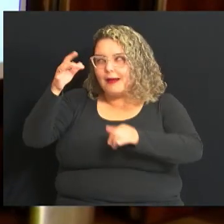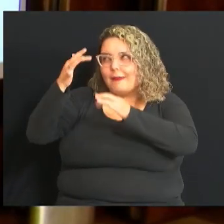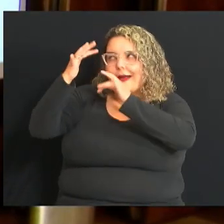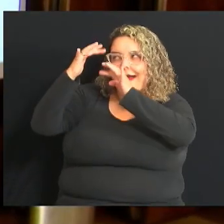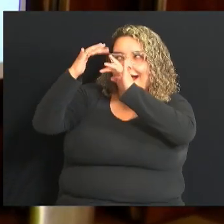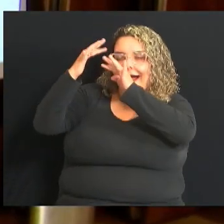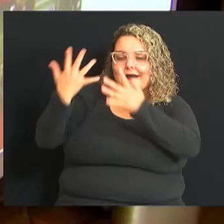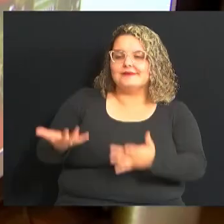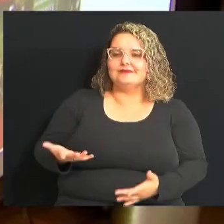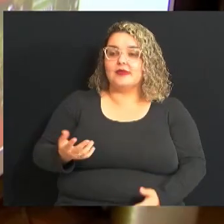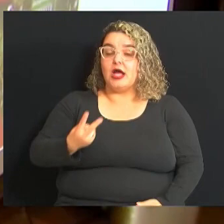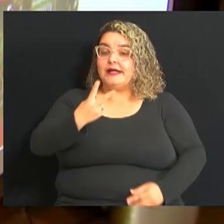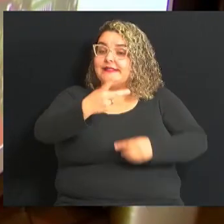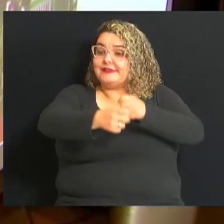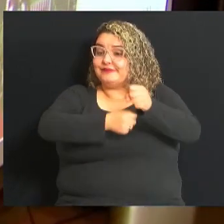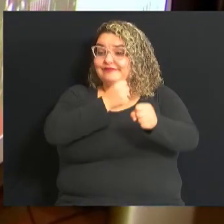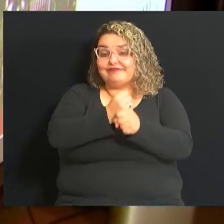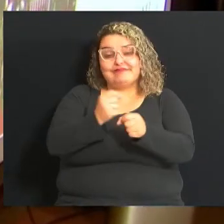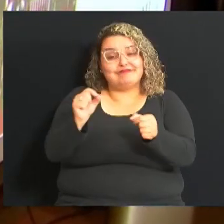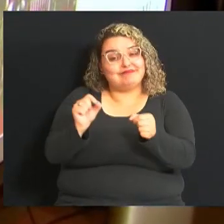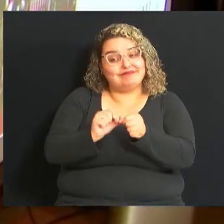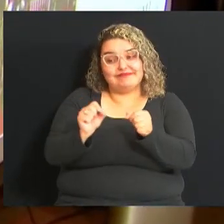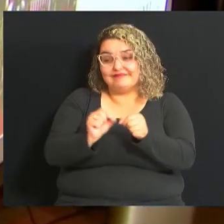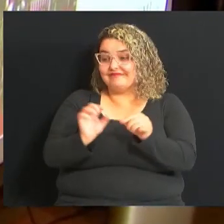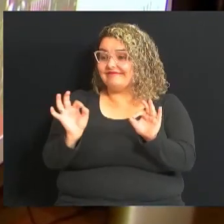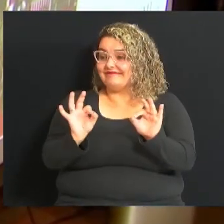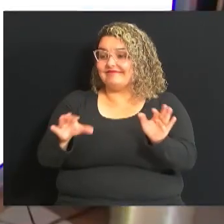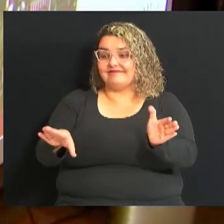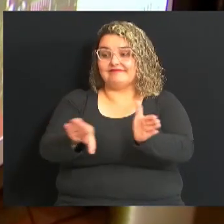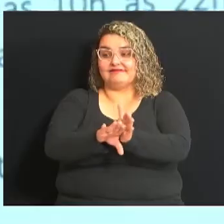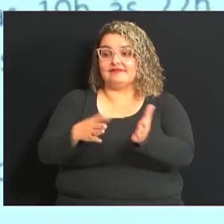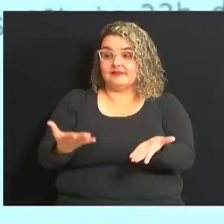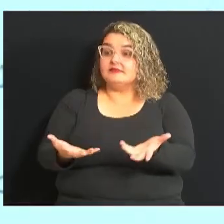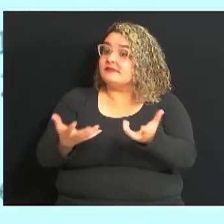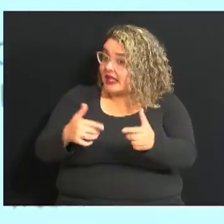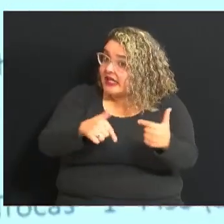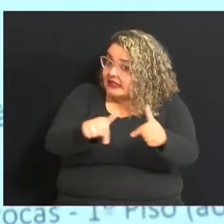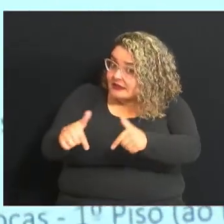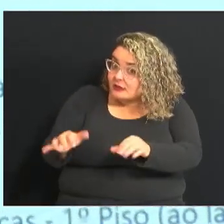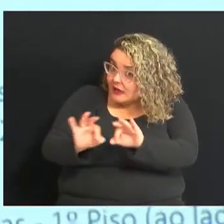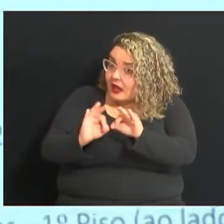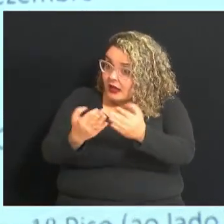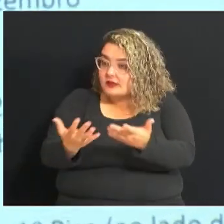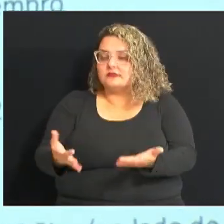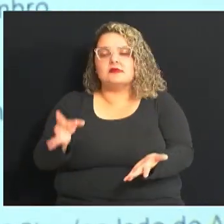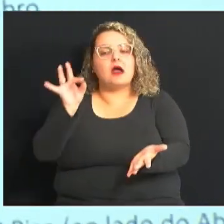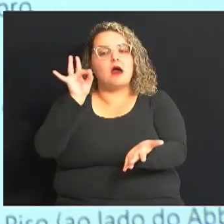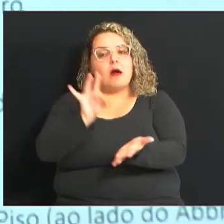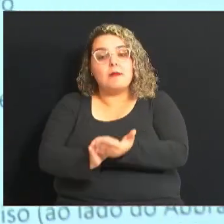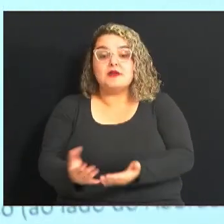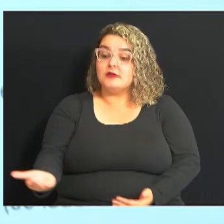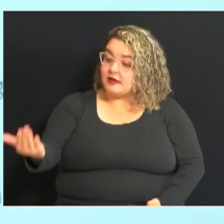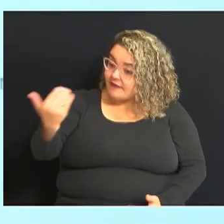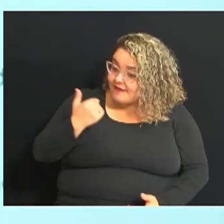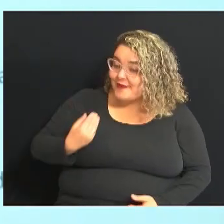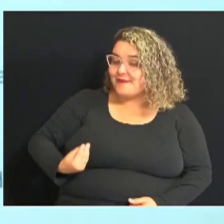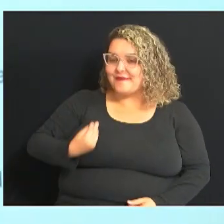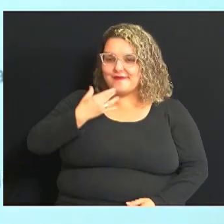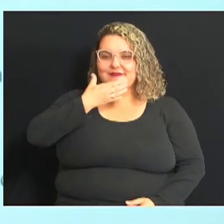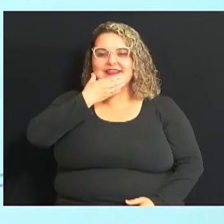2 anos, sem, por exemplo, poder fazer uma chegada, a gente quer trabalhar isso com as famílias, que elas realmente venham viver esse Natal com a